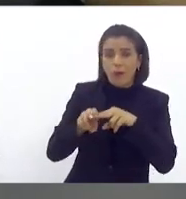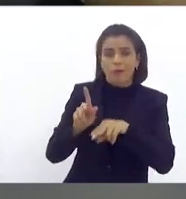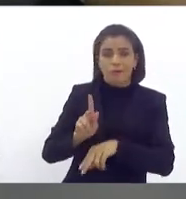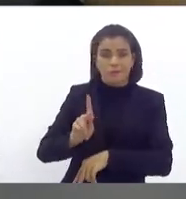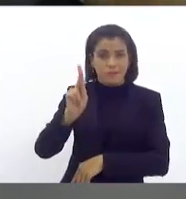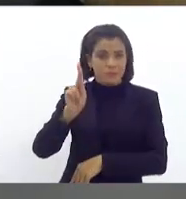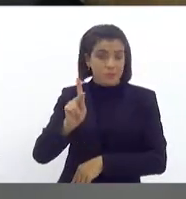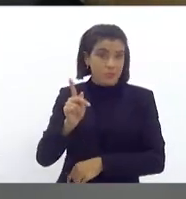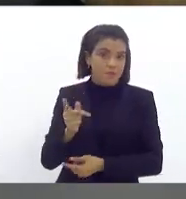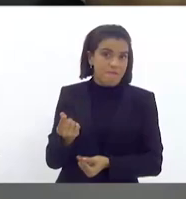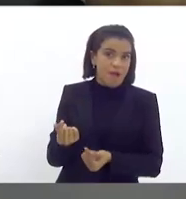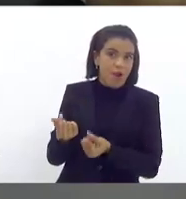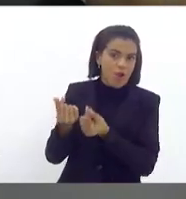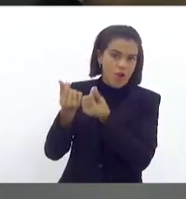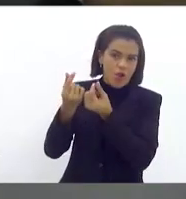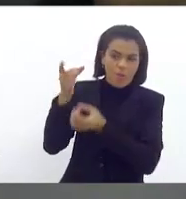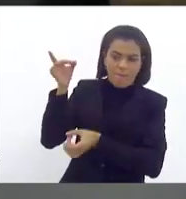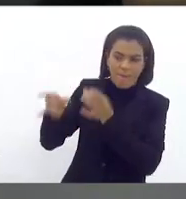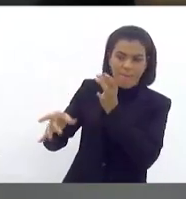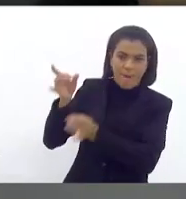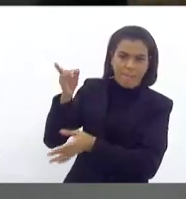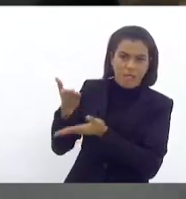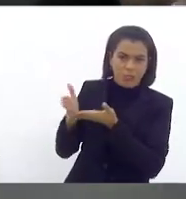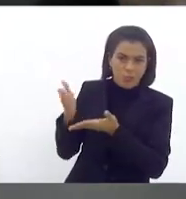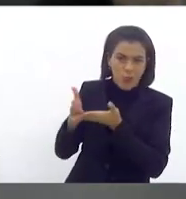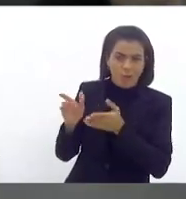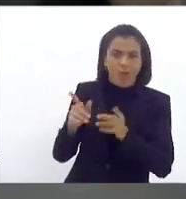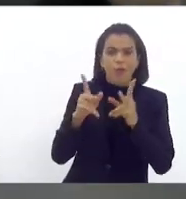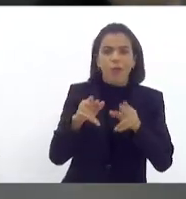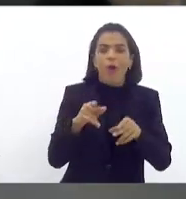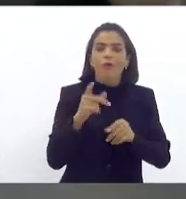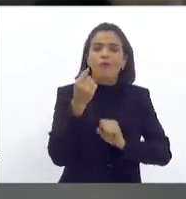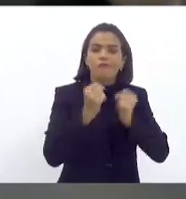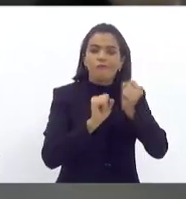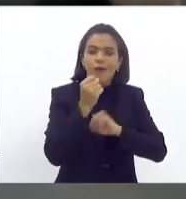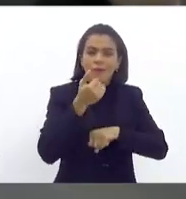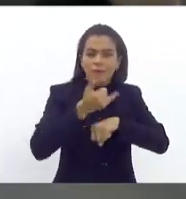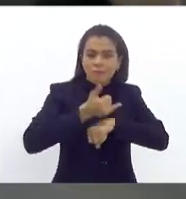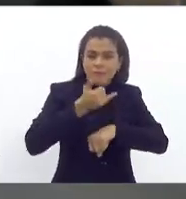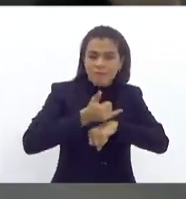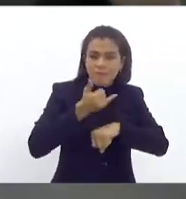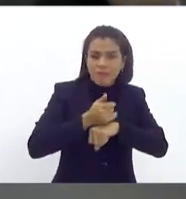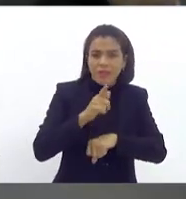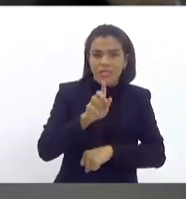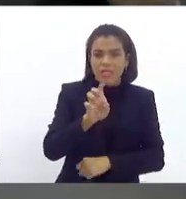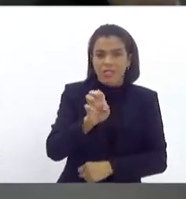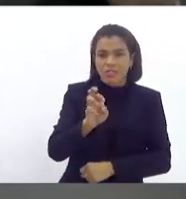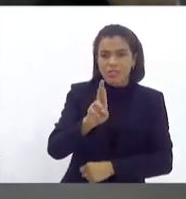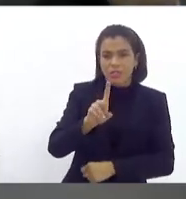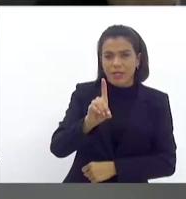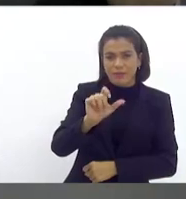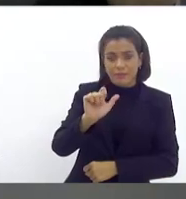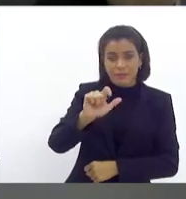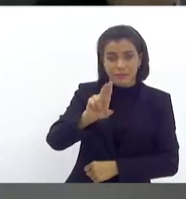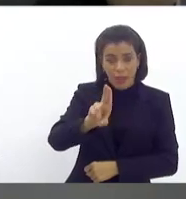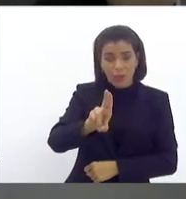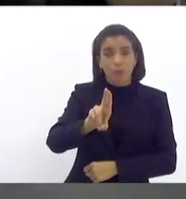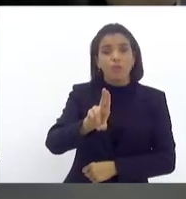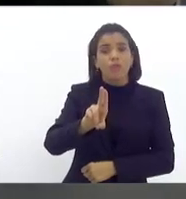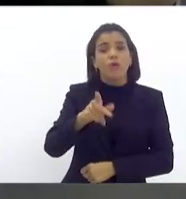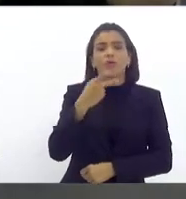que tinham grande valor, e siderúrgicas como a Gerdau pagam por isso. E claro, quando a gente fala de cooperativa, a gente está